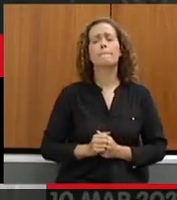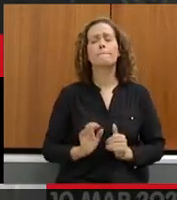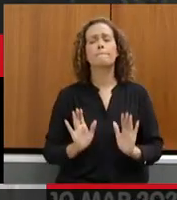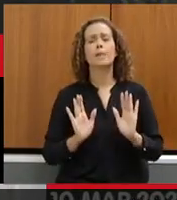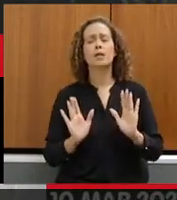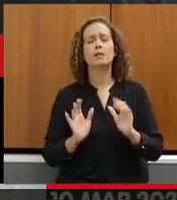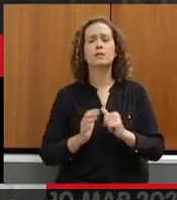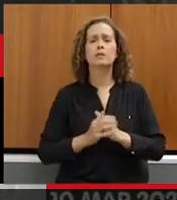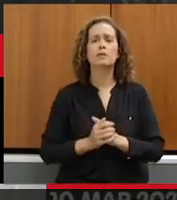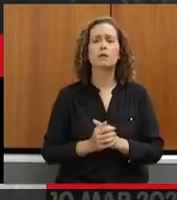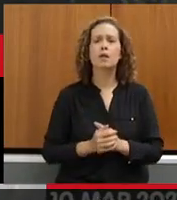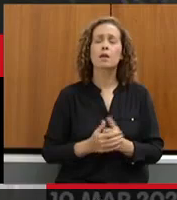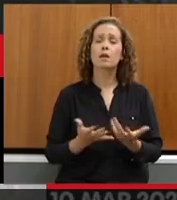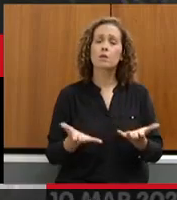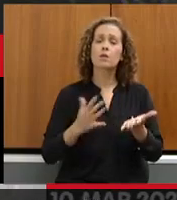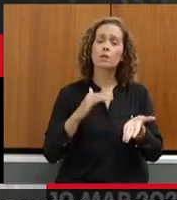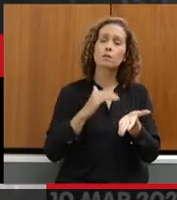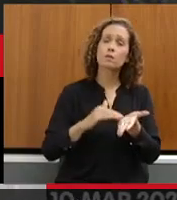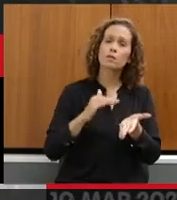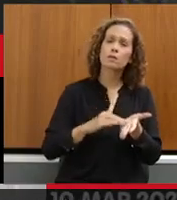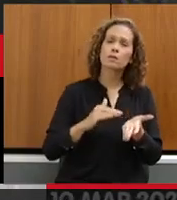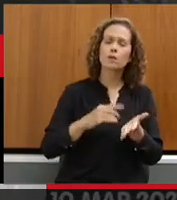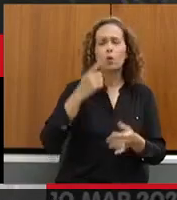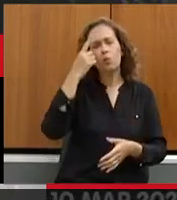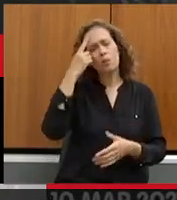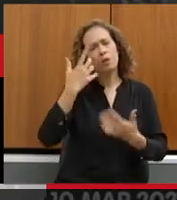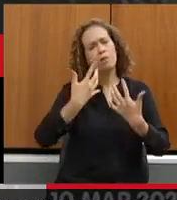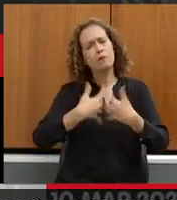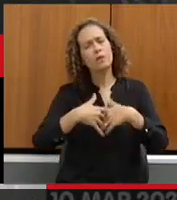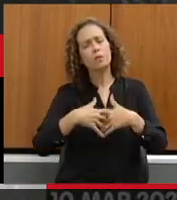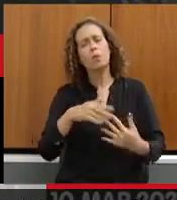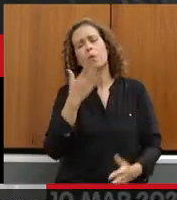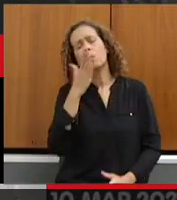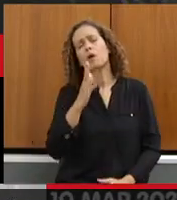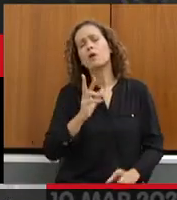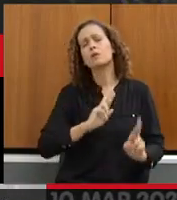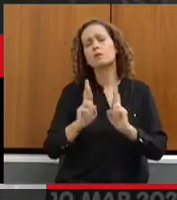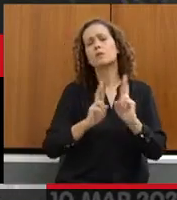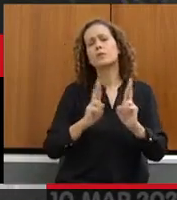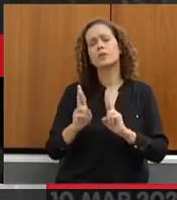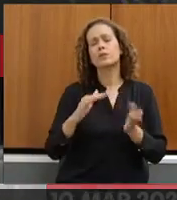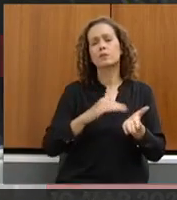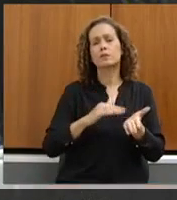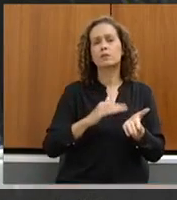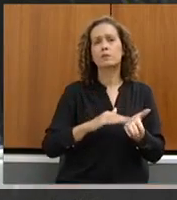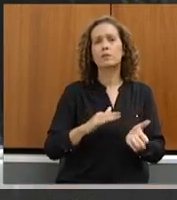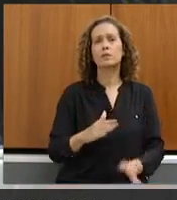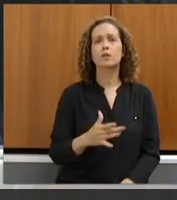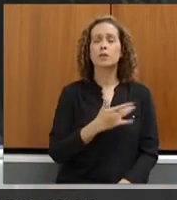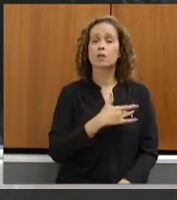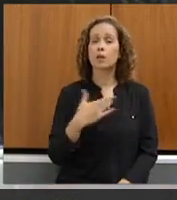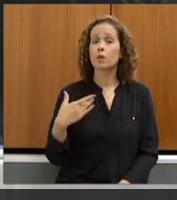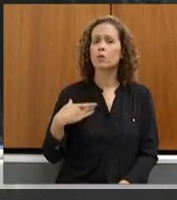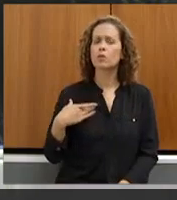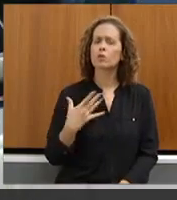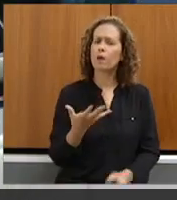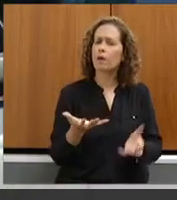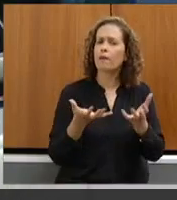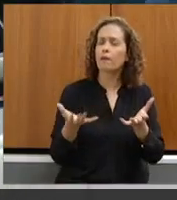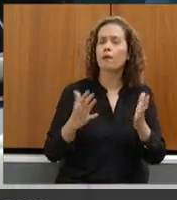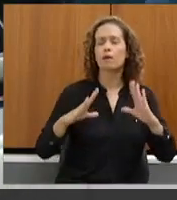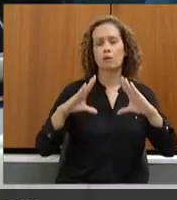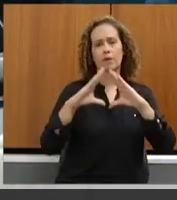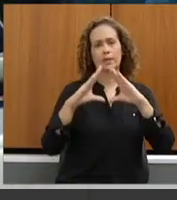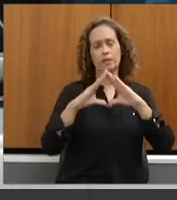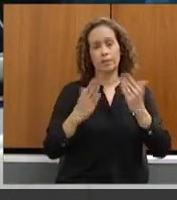secretário traseiro a secretaria para uma reflexão sobre qual o a saúde que é com a Assembleia Legislativa eu digo